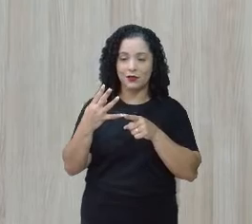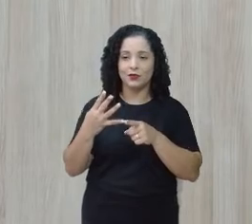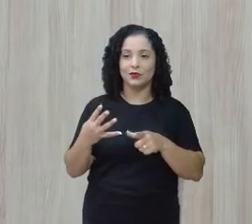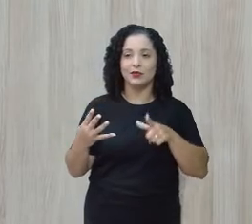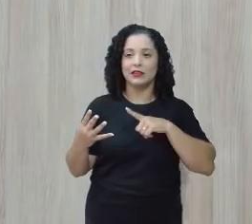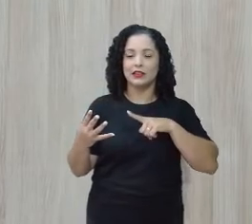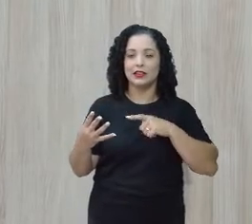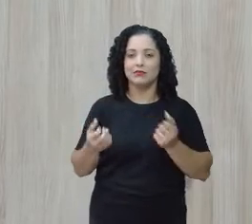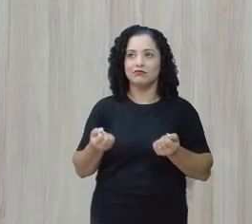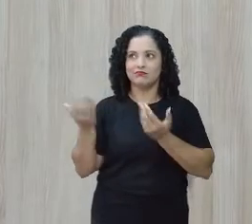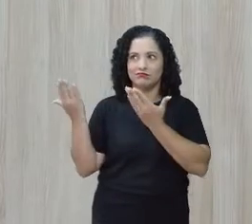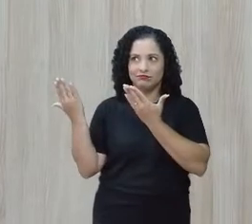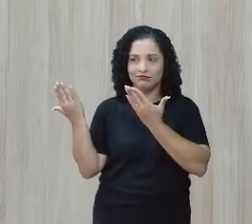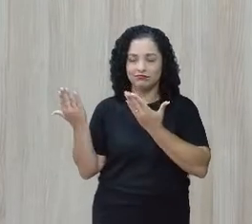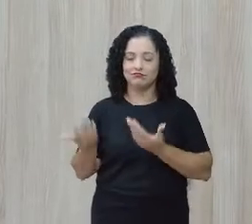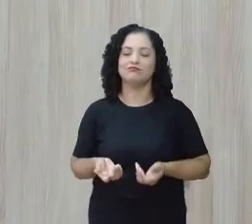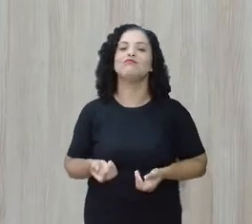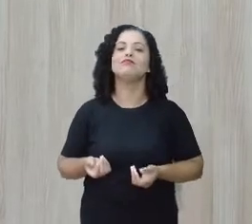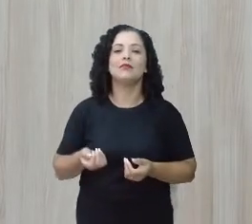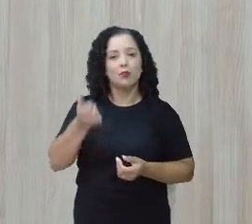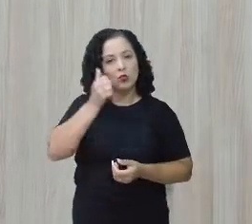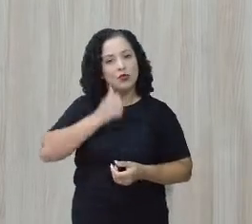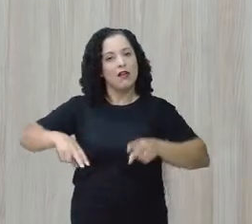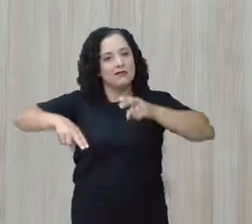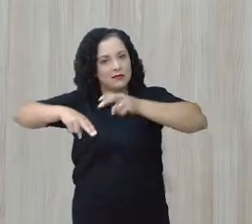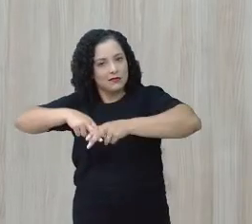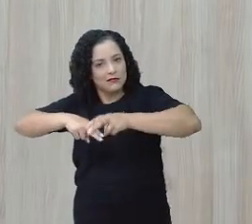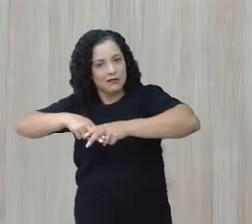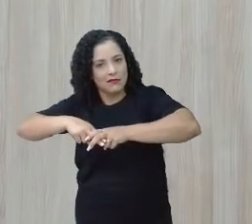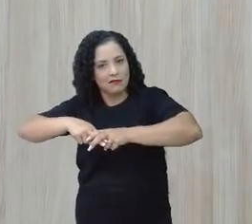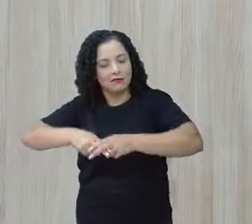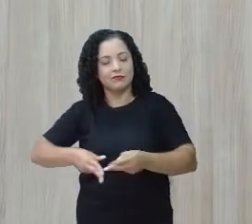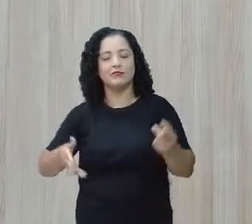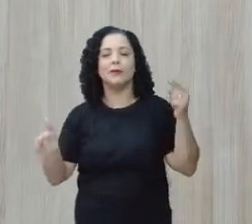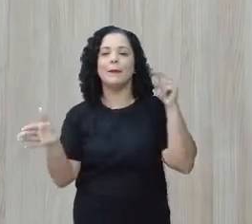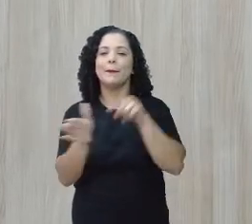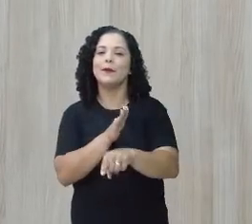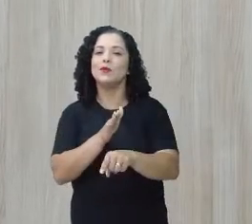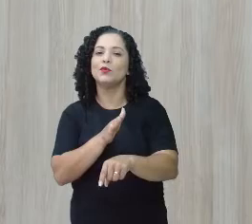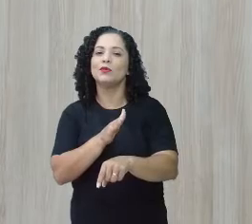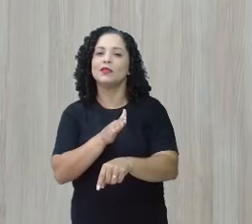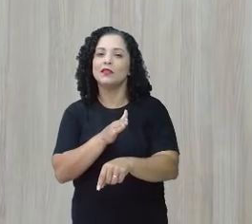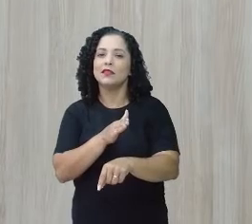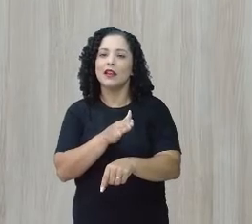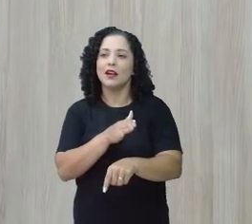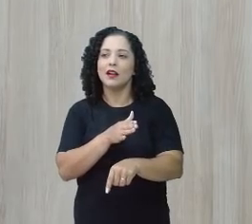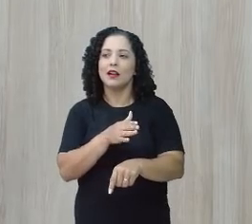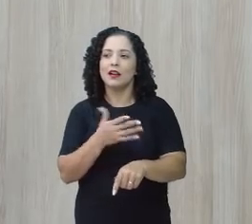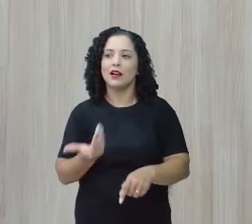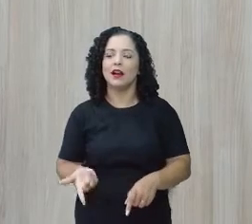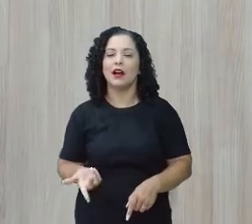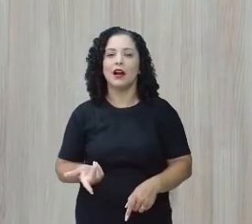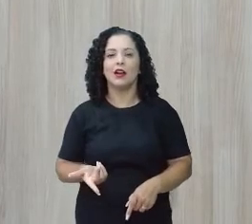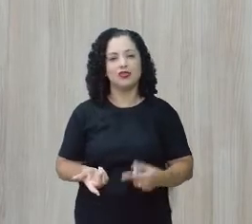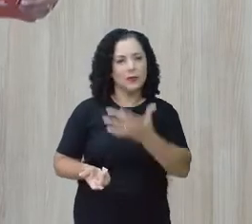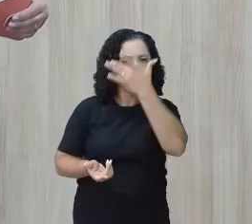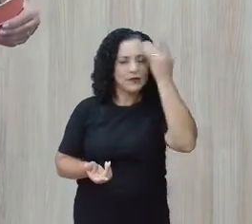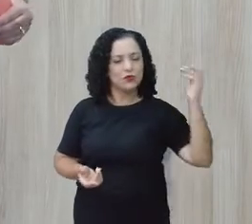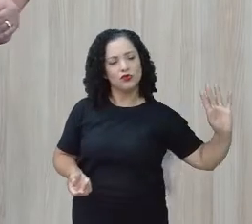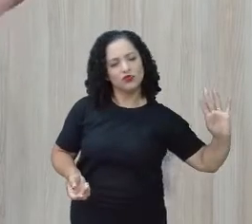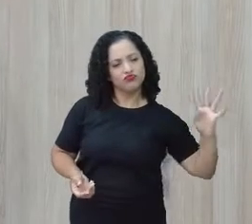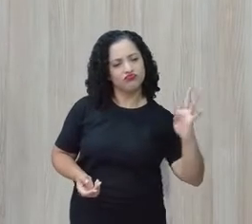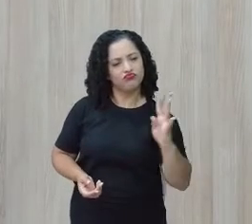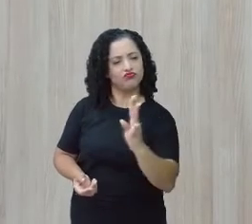aí essa moça e eu perguntava, em relação aos surfistas que estavam indo